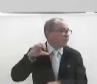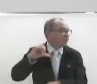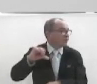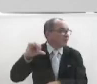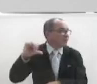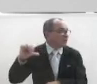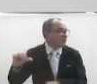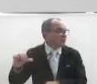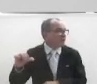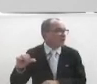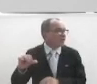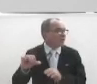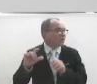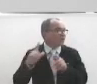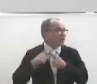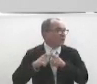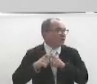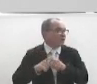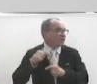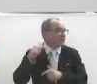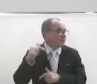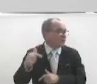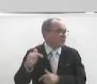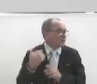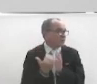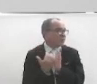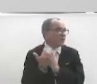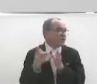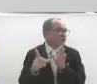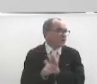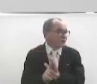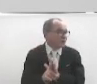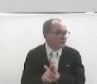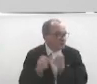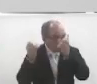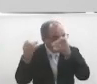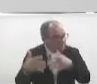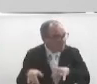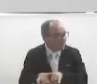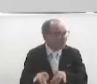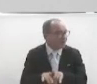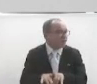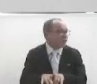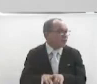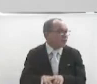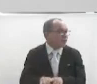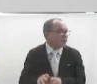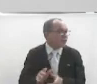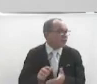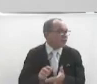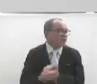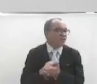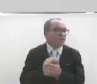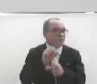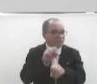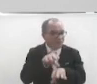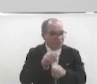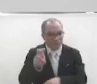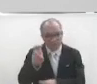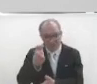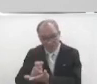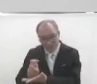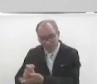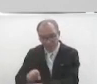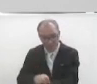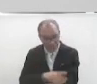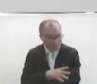cria e os incisos e alíneas do artigo 7º do projeto de lei supracitado dos cargos dos profissionais da Educação Infantil e